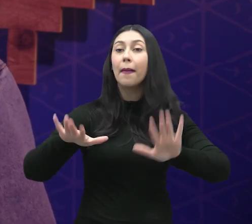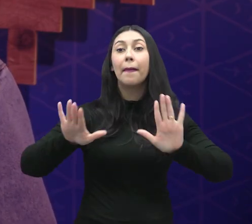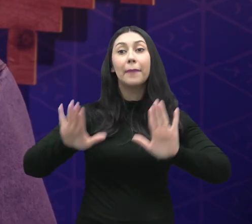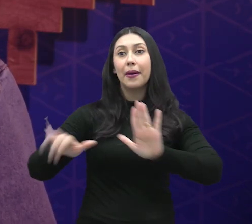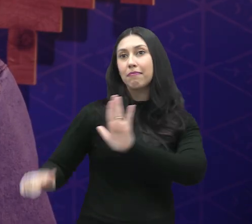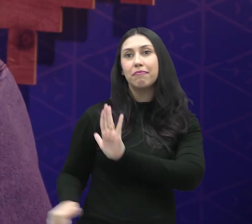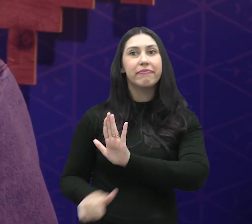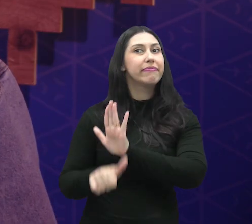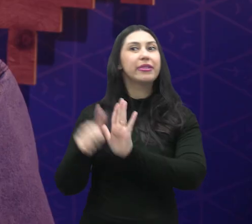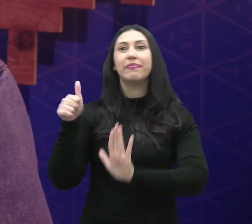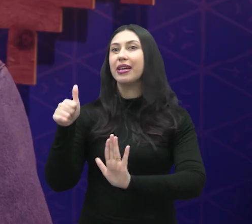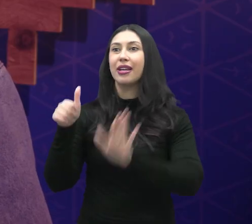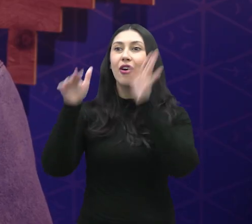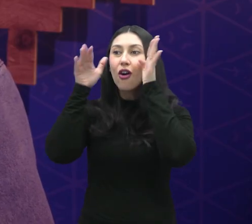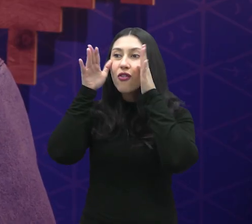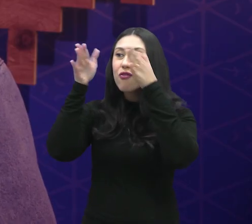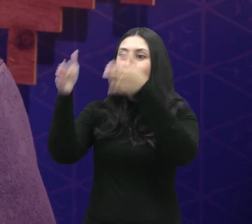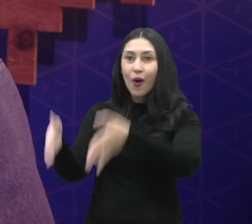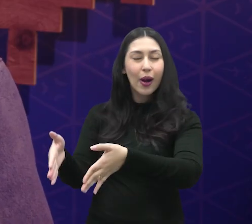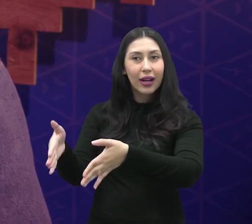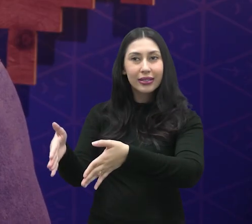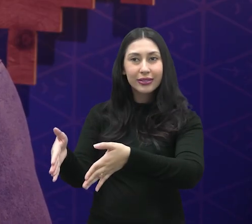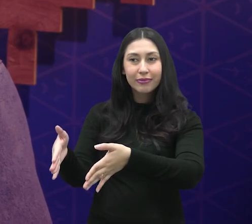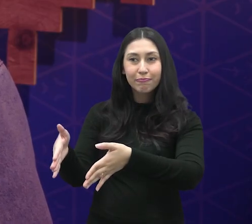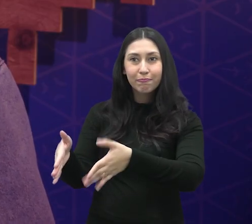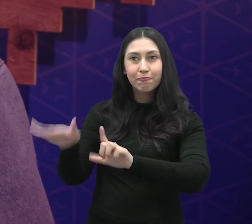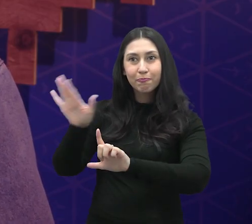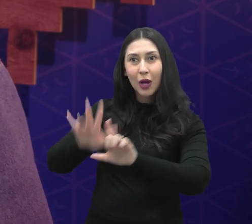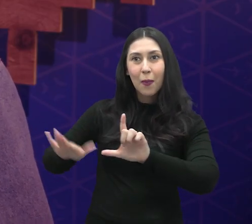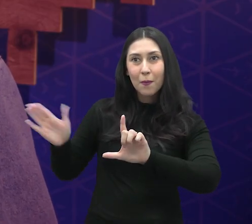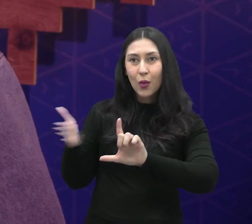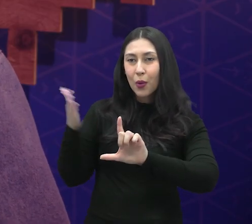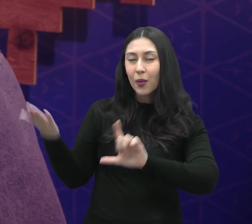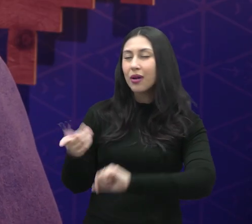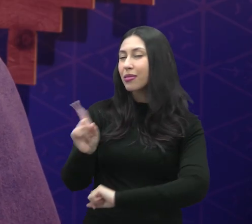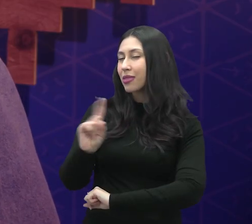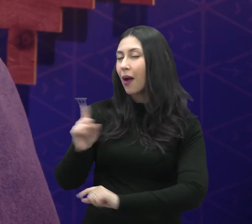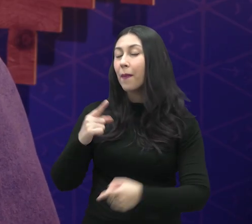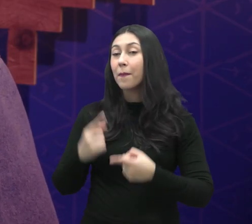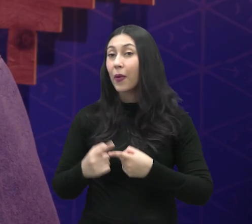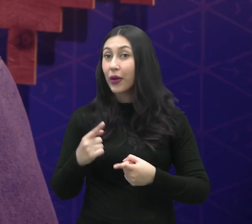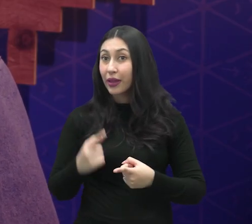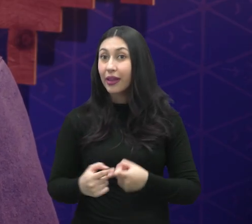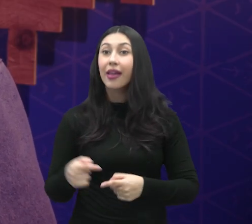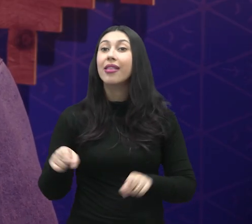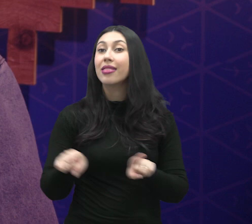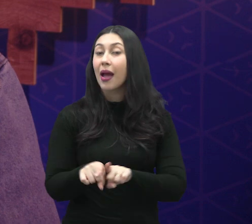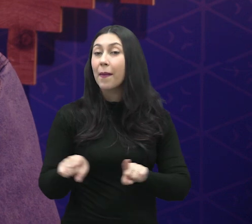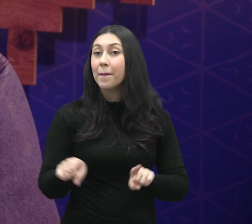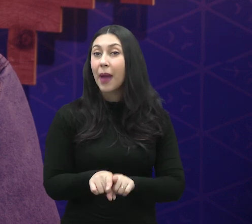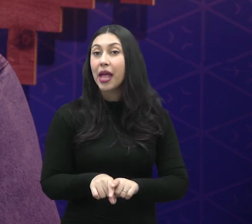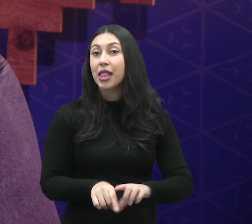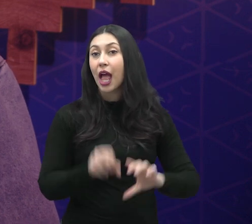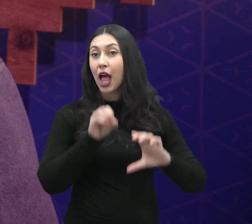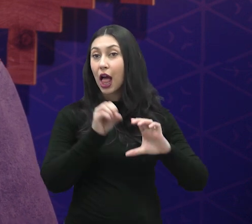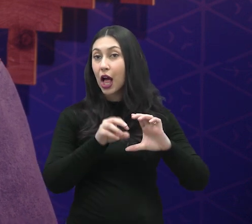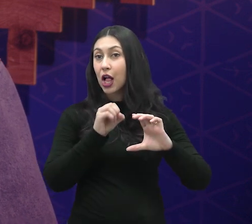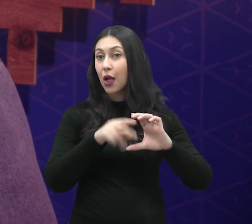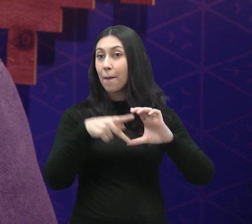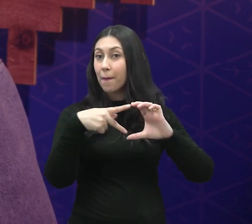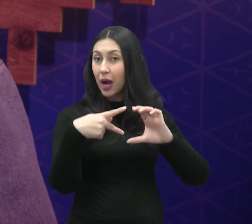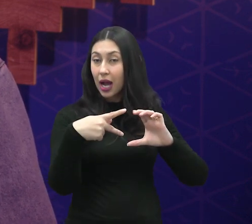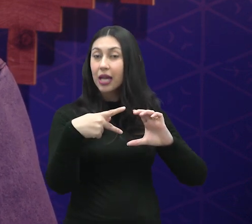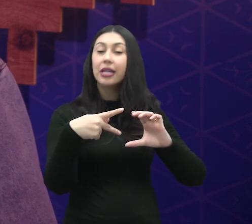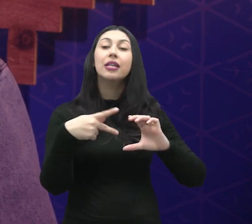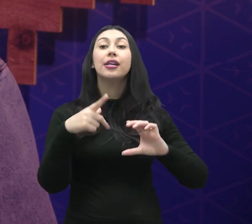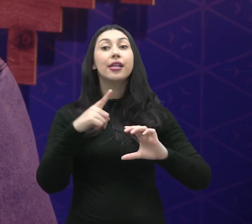é a primeira produção feita para o streaming, né? A Globo, quando lançou o aplicativo dela, o Globoplay, ela já estreou com